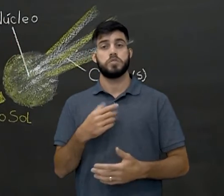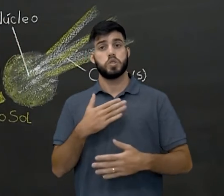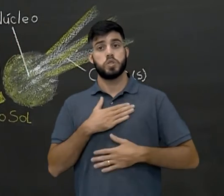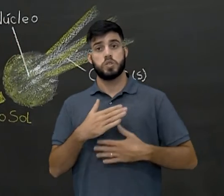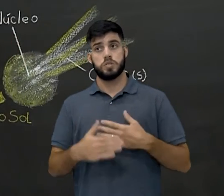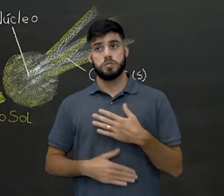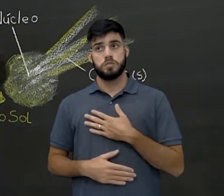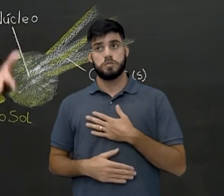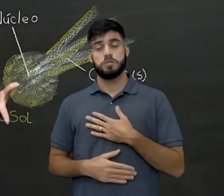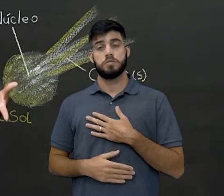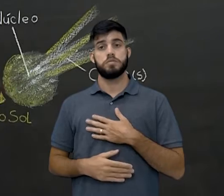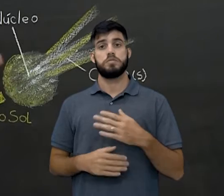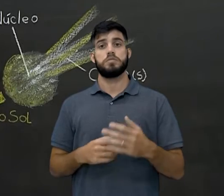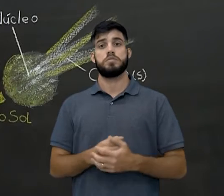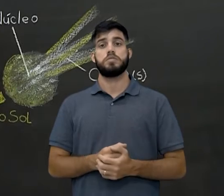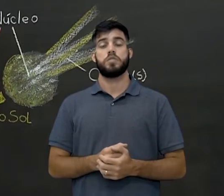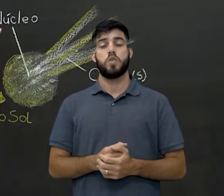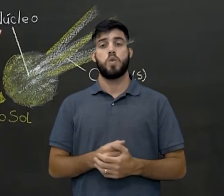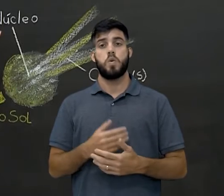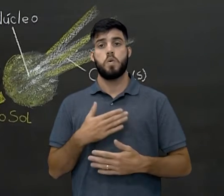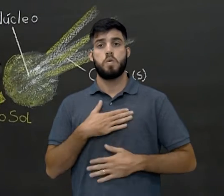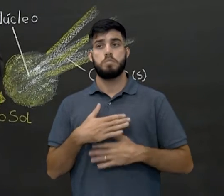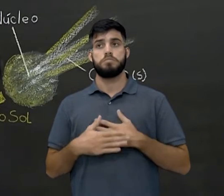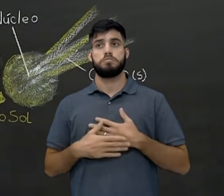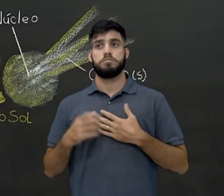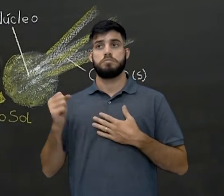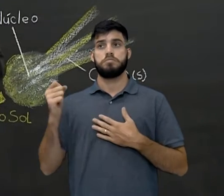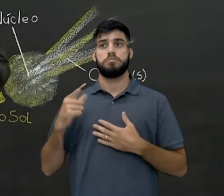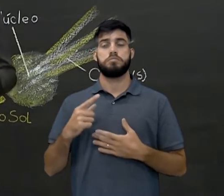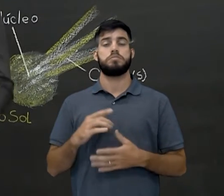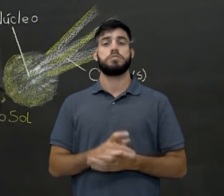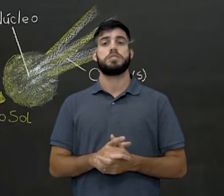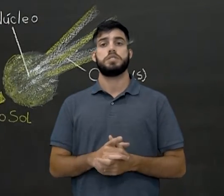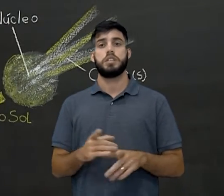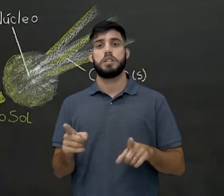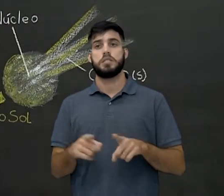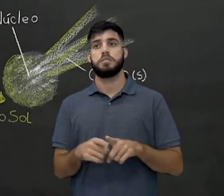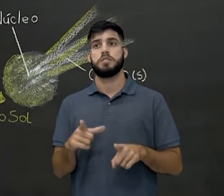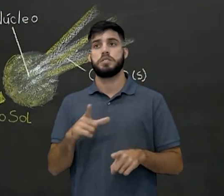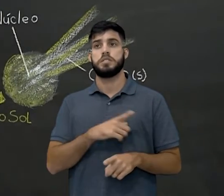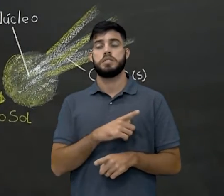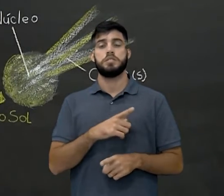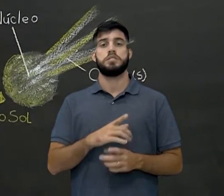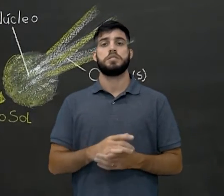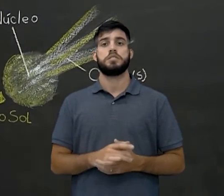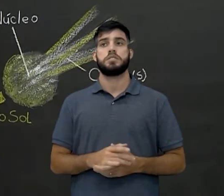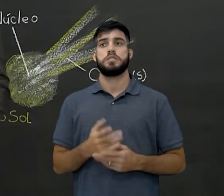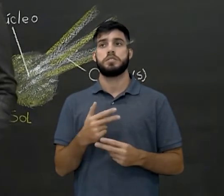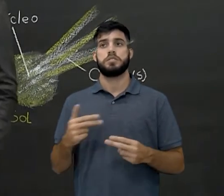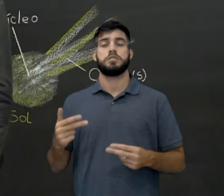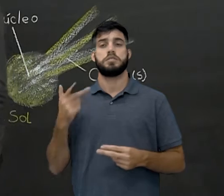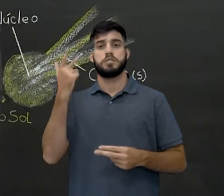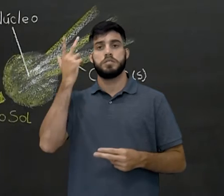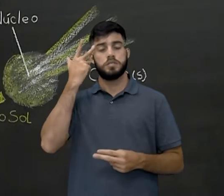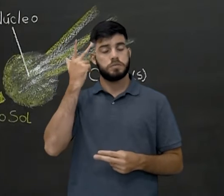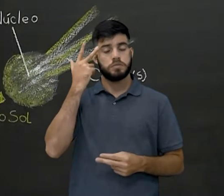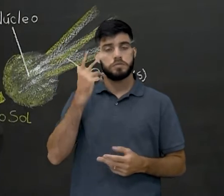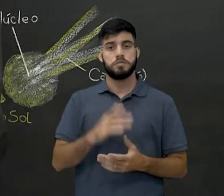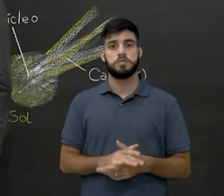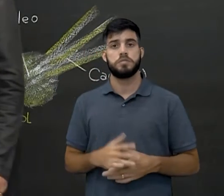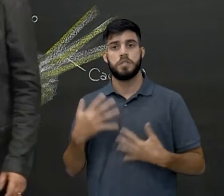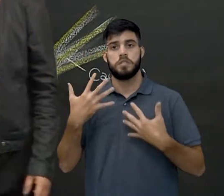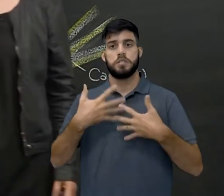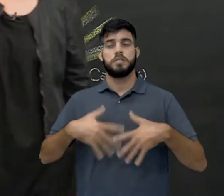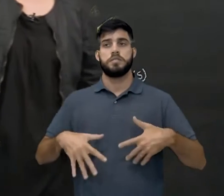planeta é um corpo iluminado, não tem luz própria, e que temos aí os satélites naturais, também